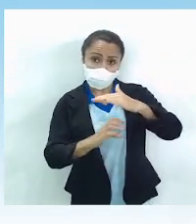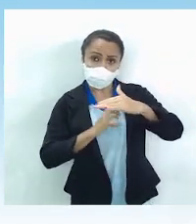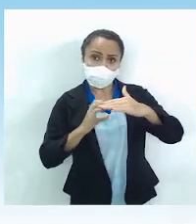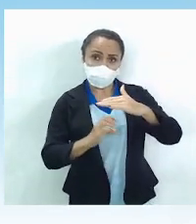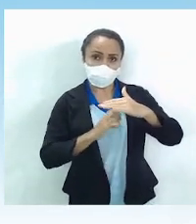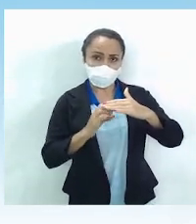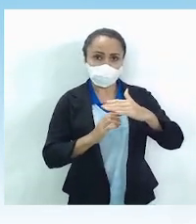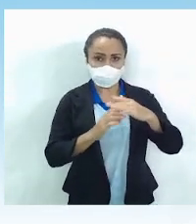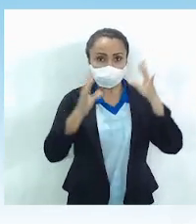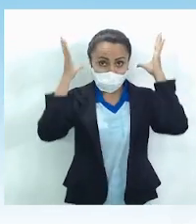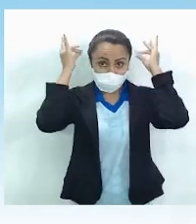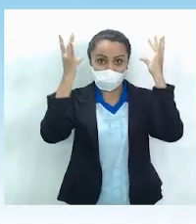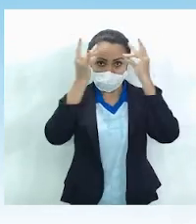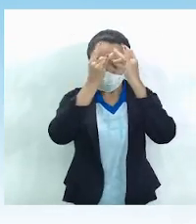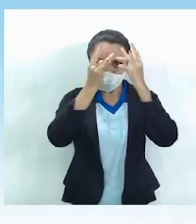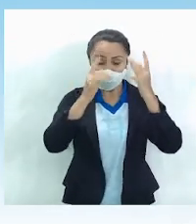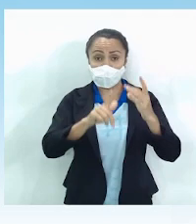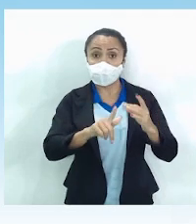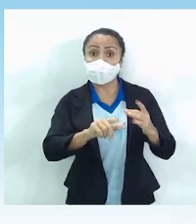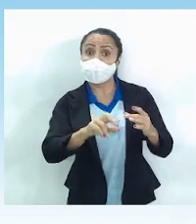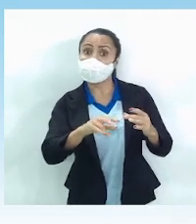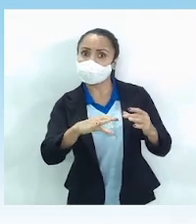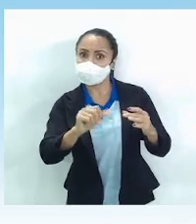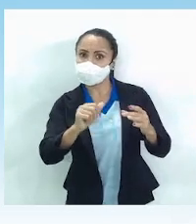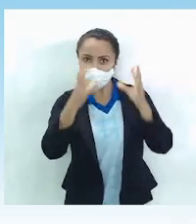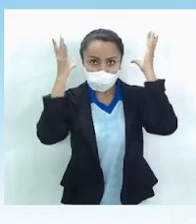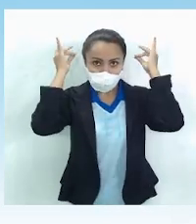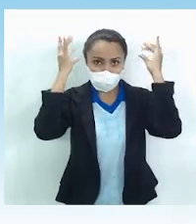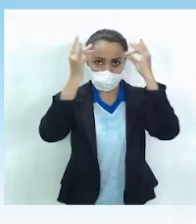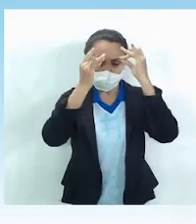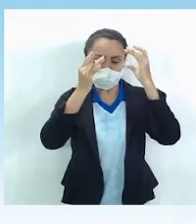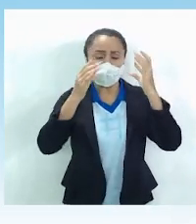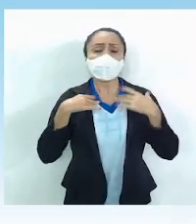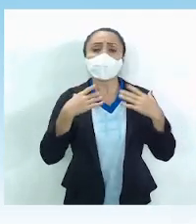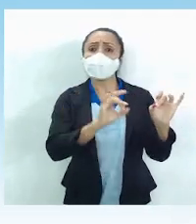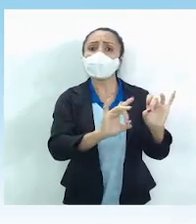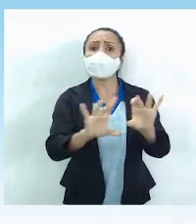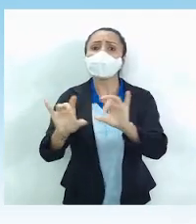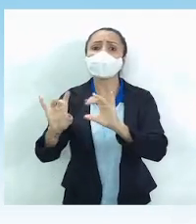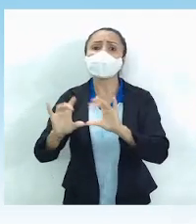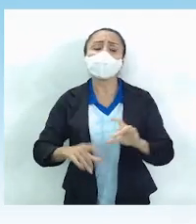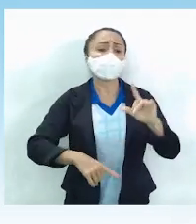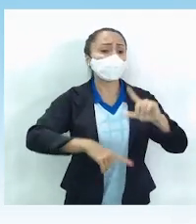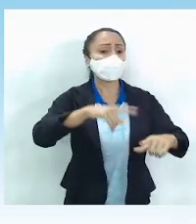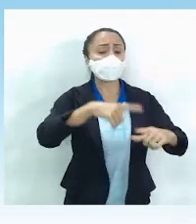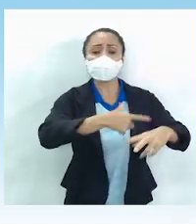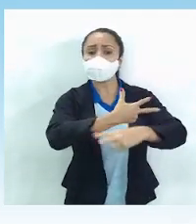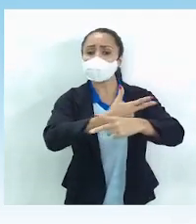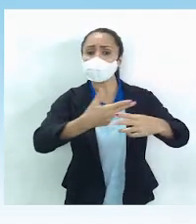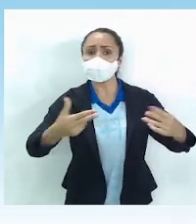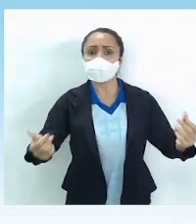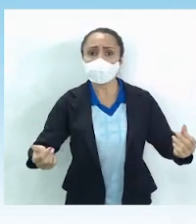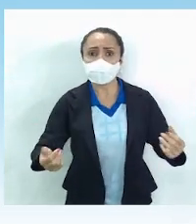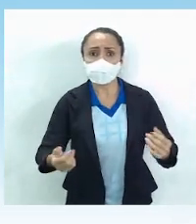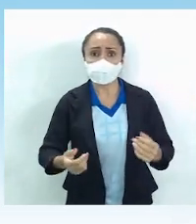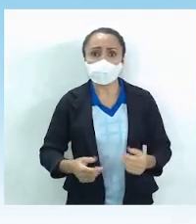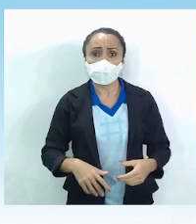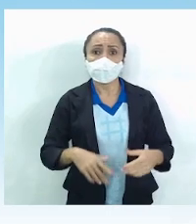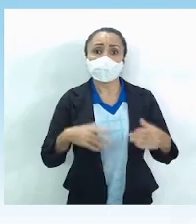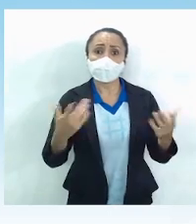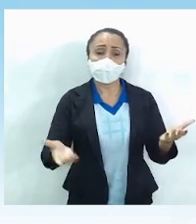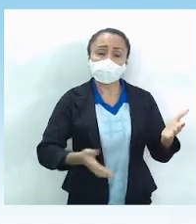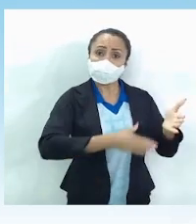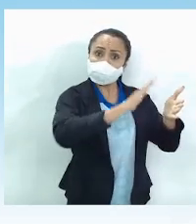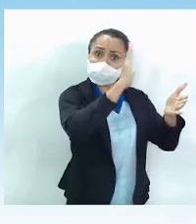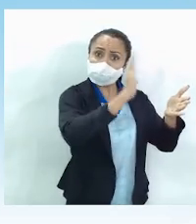na Grécia. Eu estou na Grécia, eu tenho uma empresa e eu vou vender minha mercadoria com a isenção de imposto,